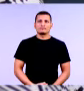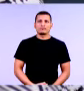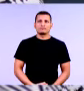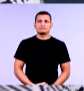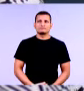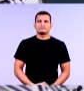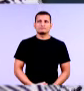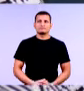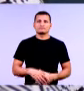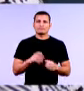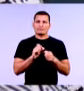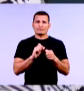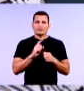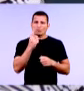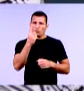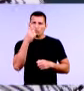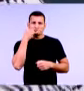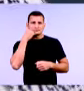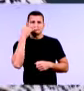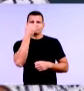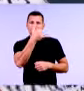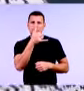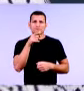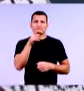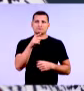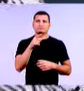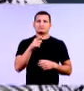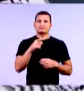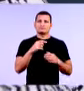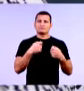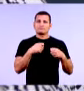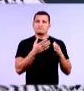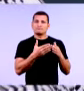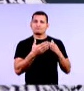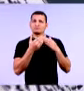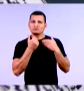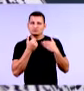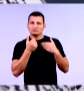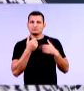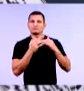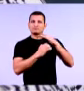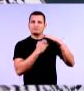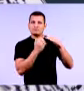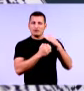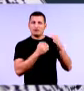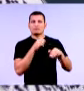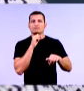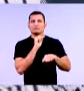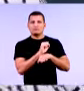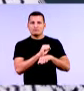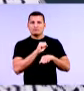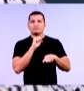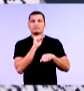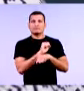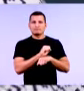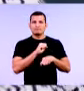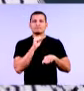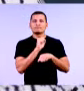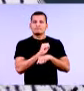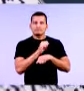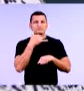Era para fazer uma ligação, né? Você tinha que pedir para telefonista e esperar, né?